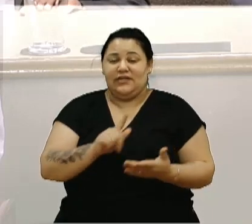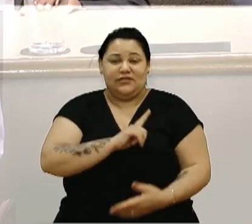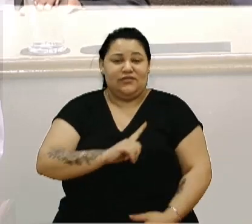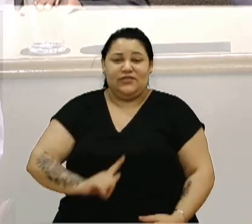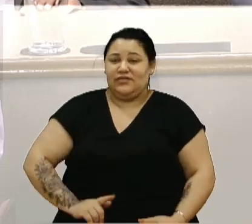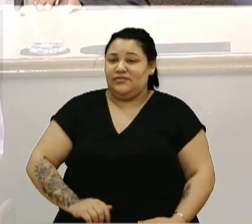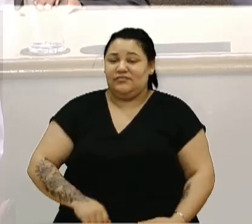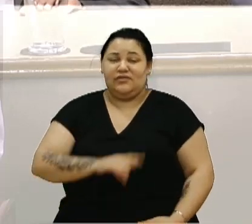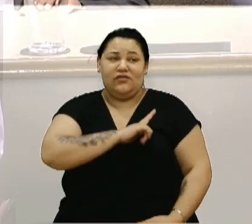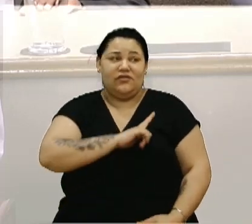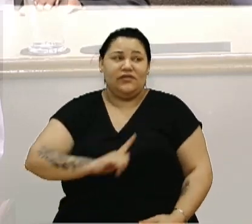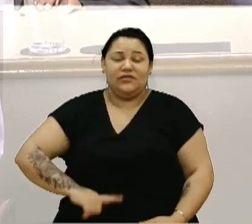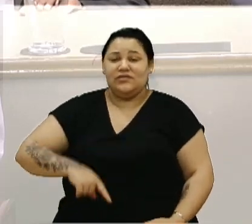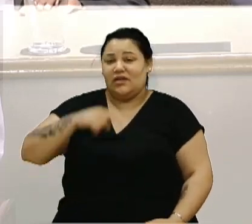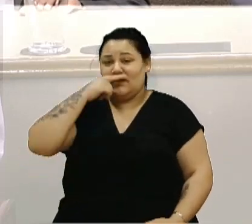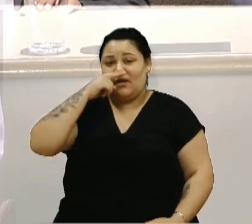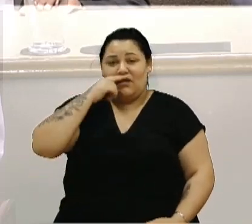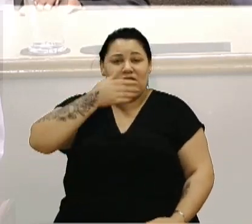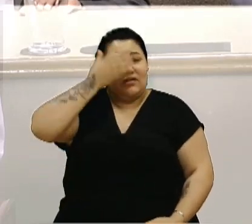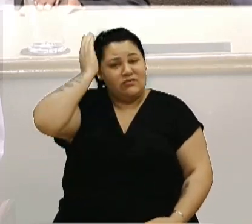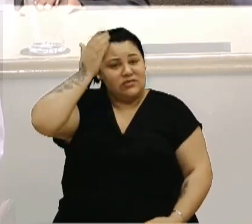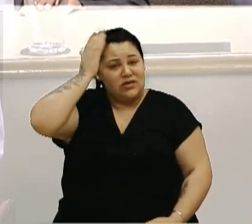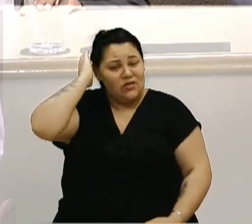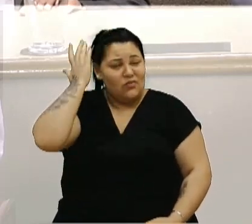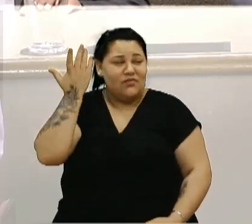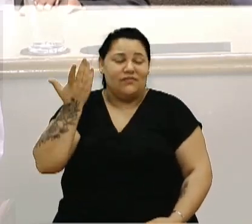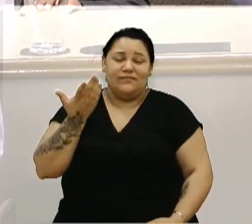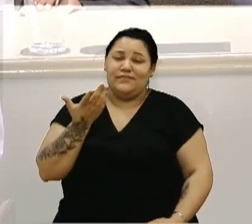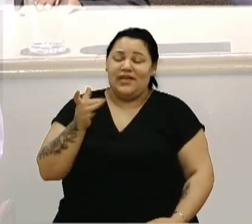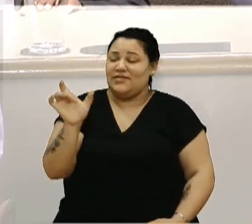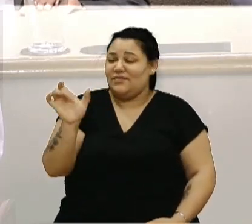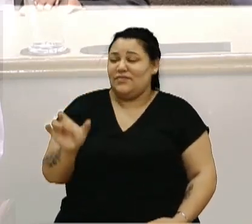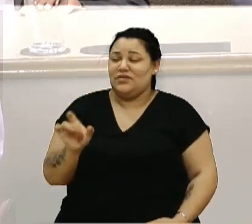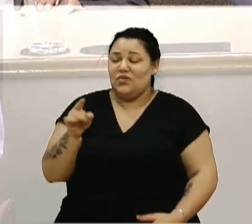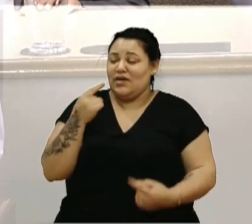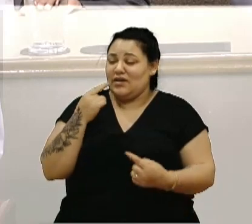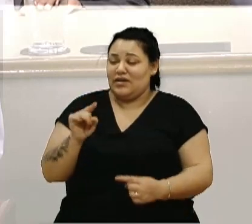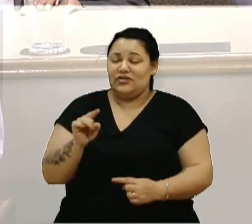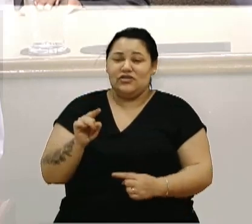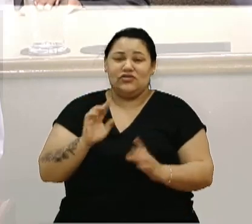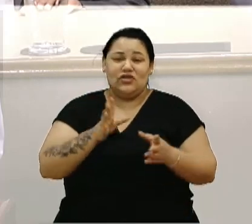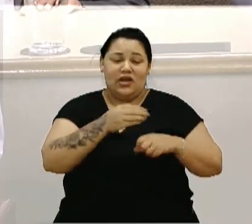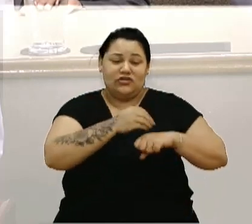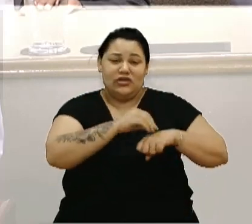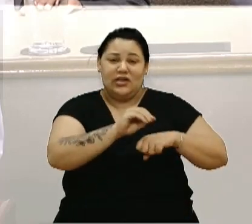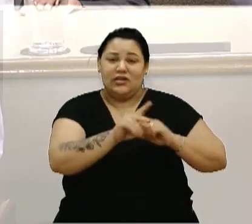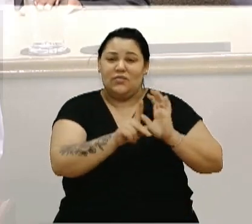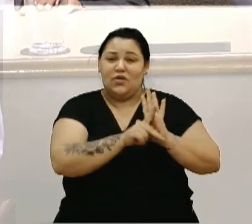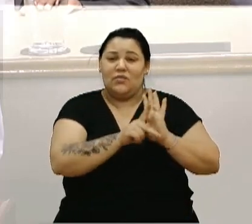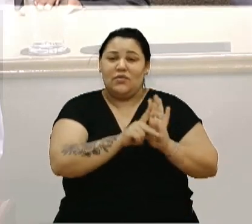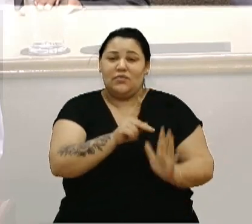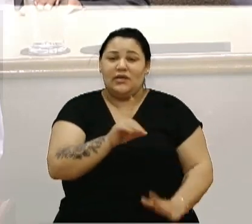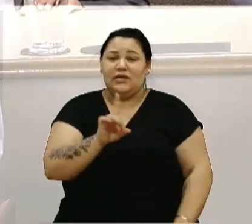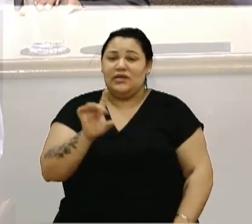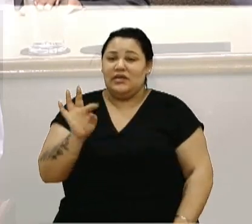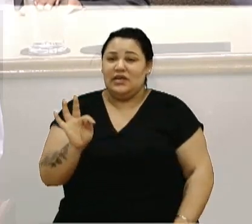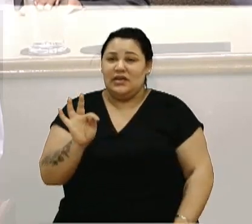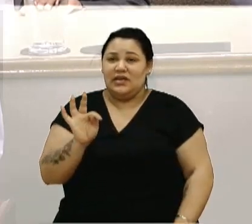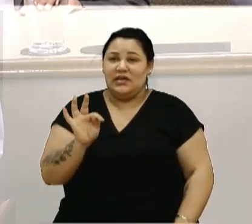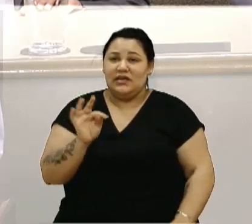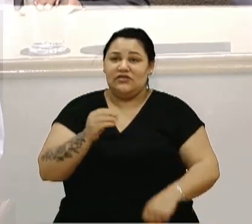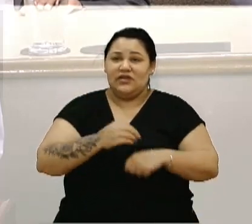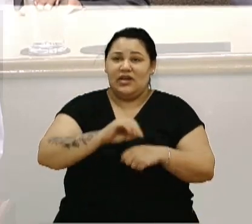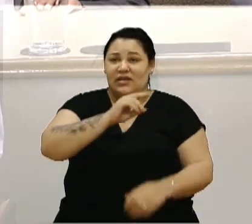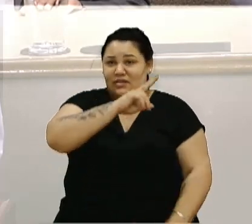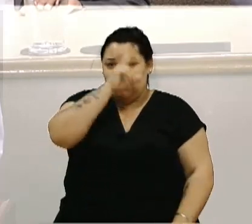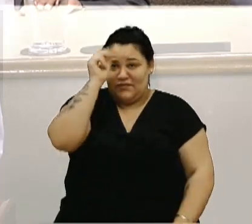Sartori, governo Alceu. Essa pessoa que é criticada, ela foi indicada pelo próprio PDT a prefeito, não